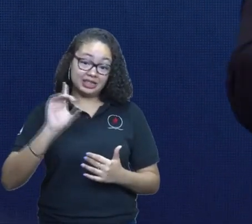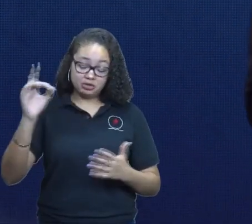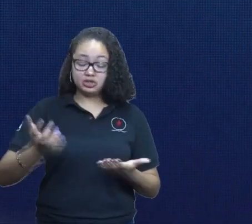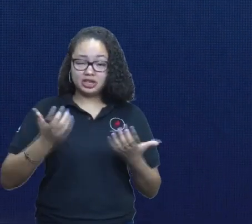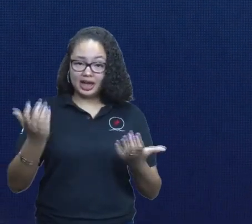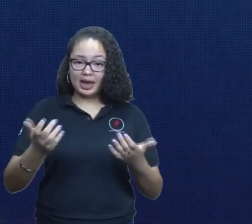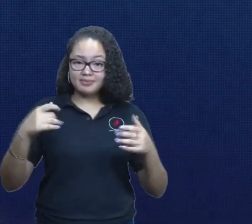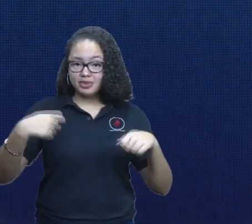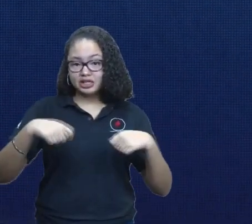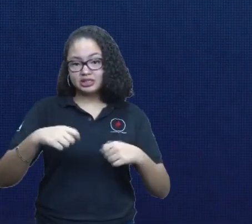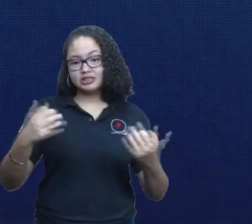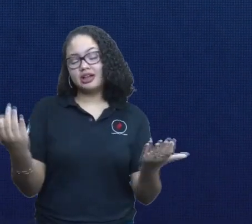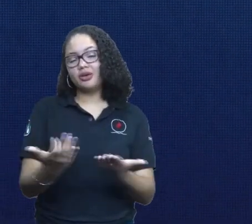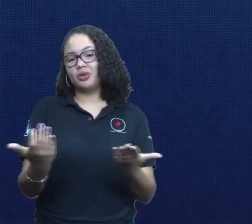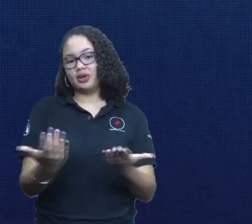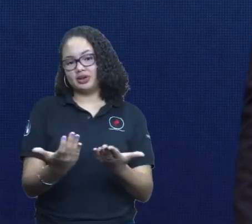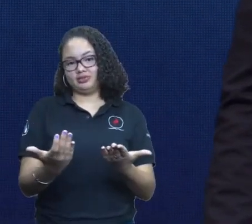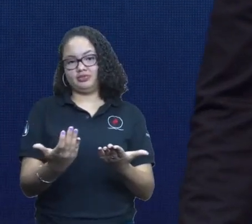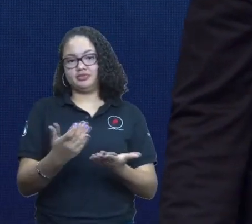provocar agora